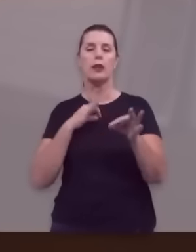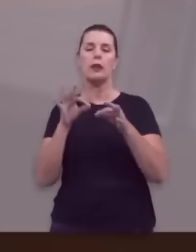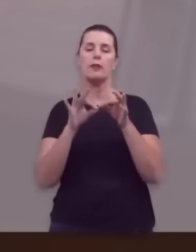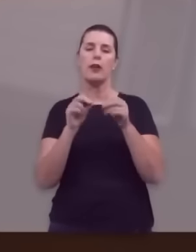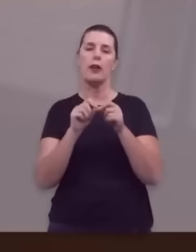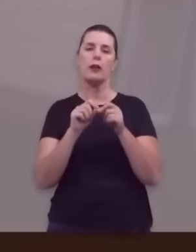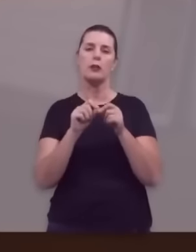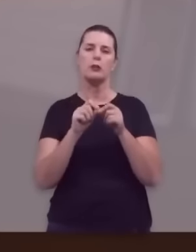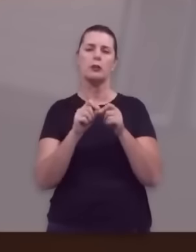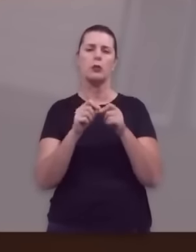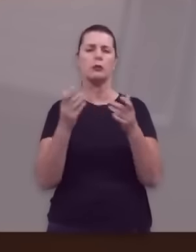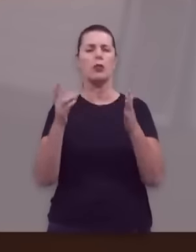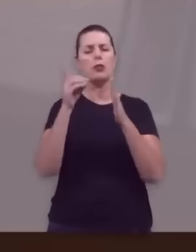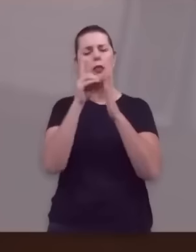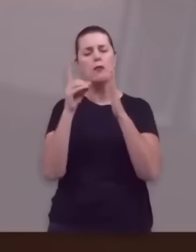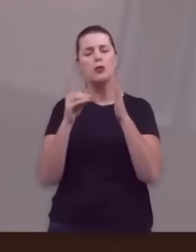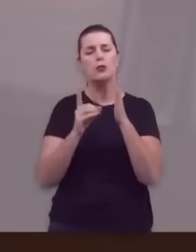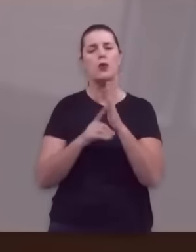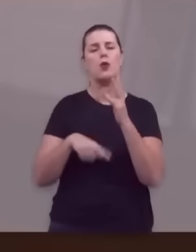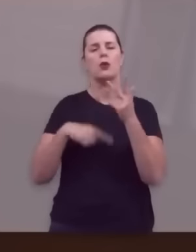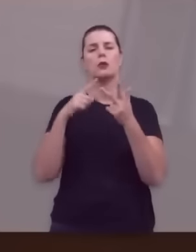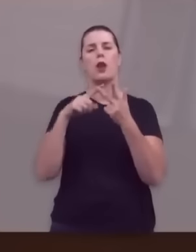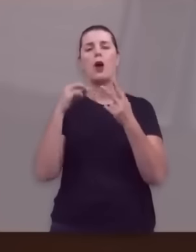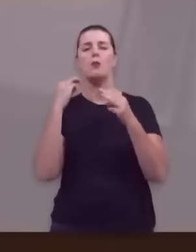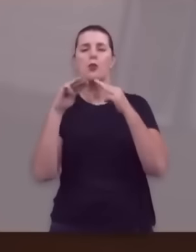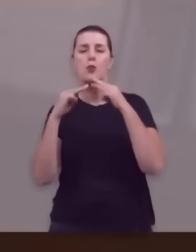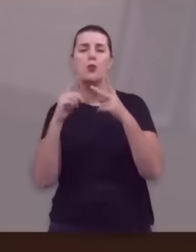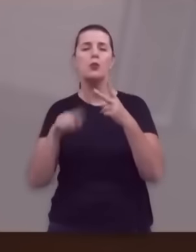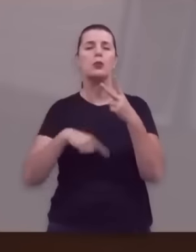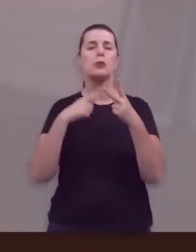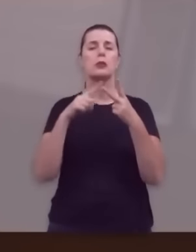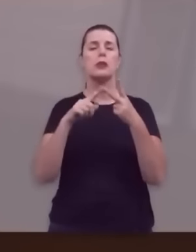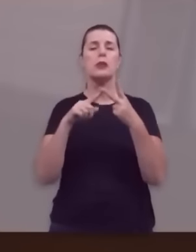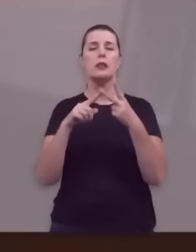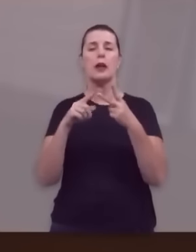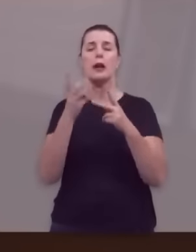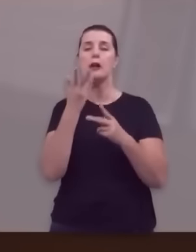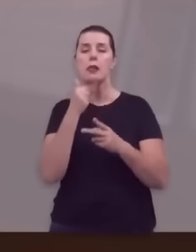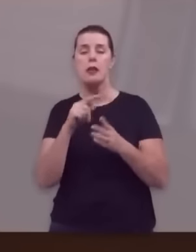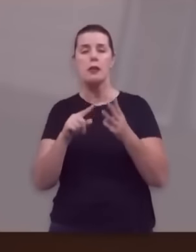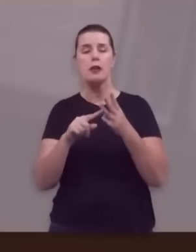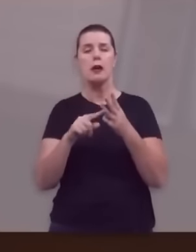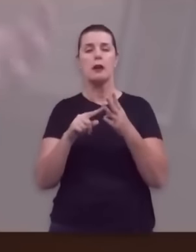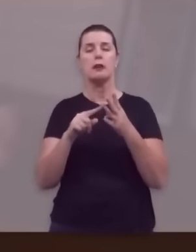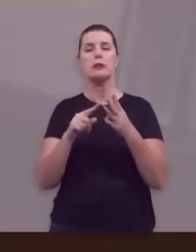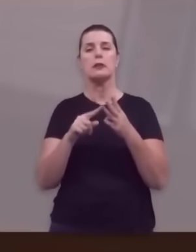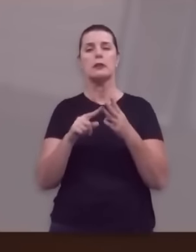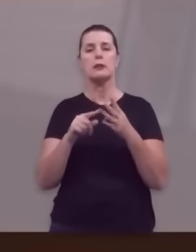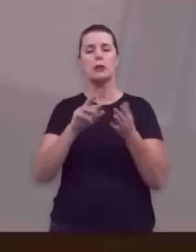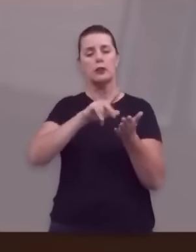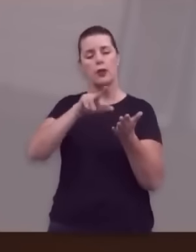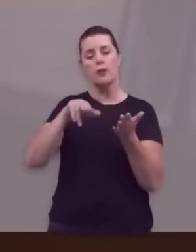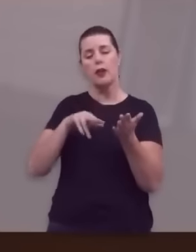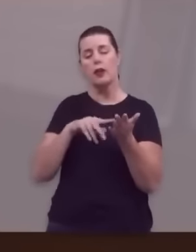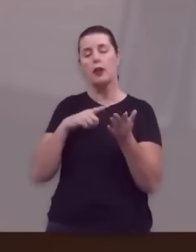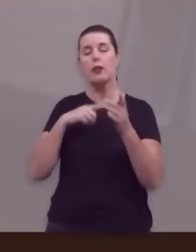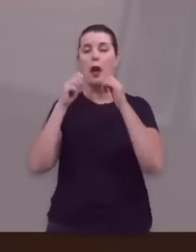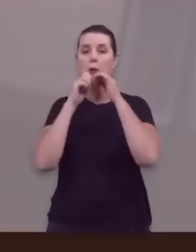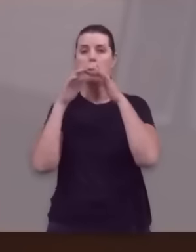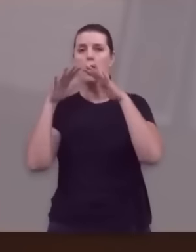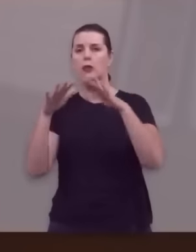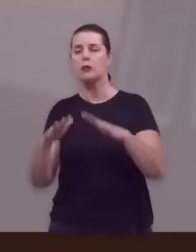produzido programas devocionais musicais programas infantis e programas diversos que têm